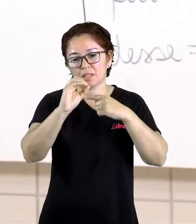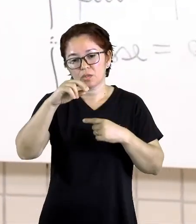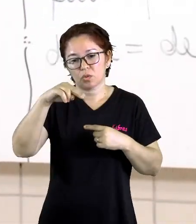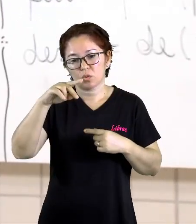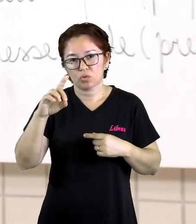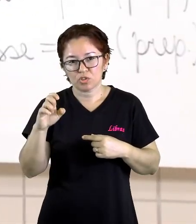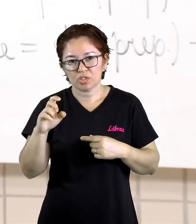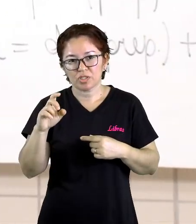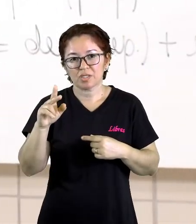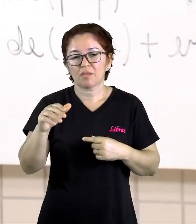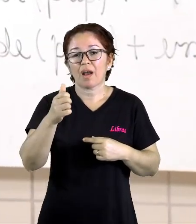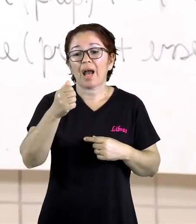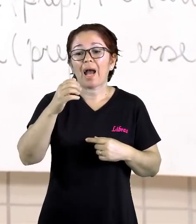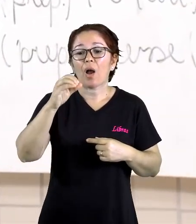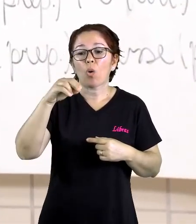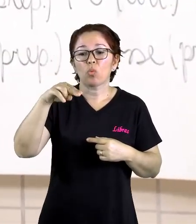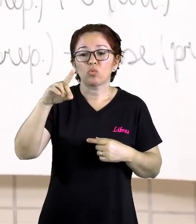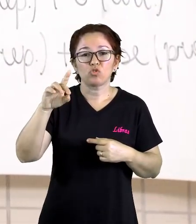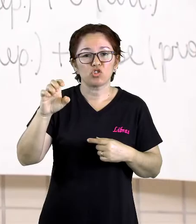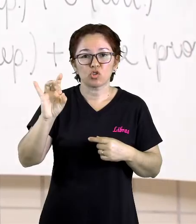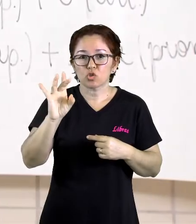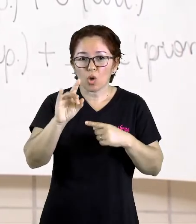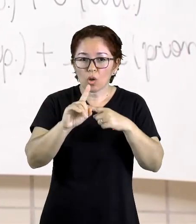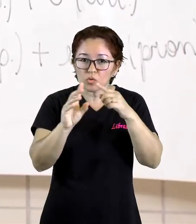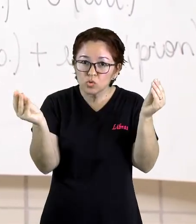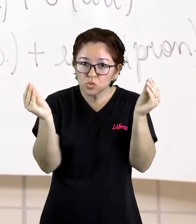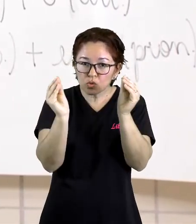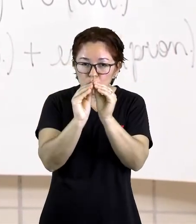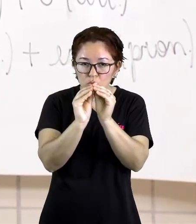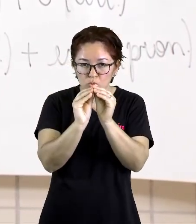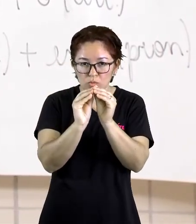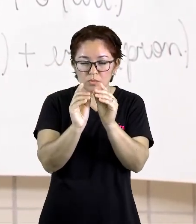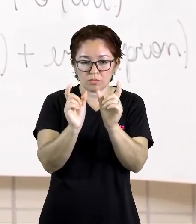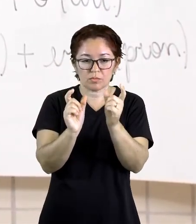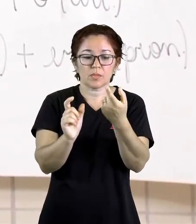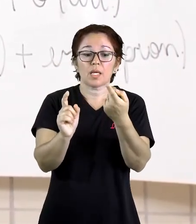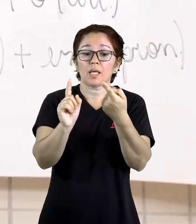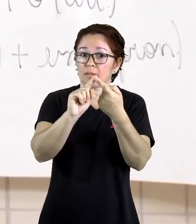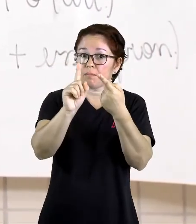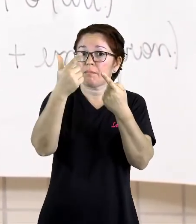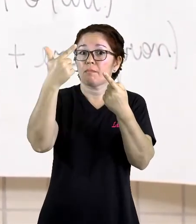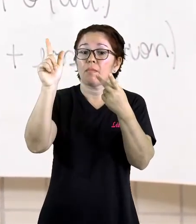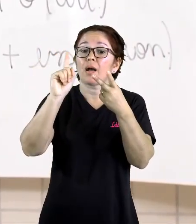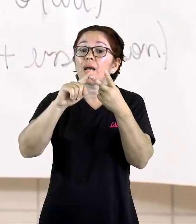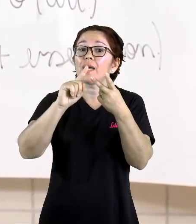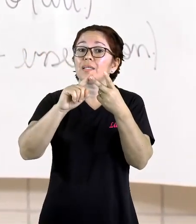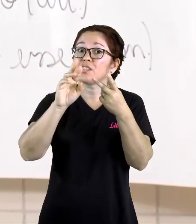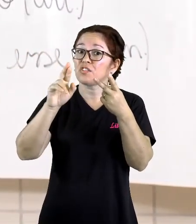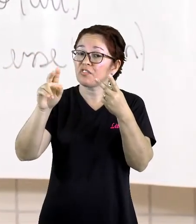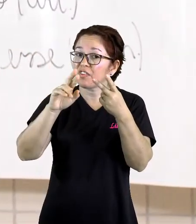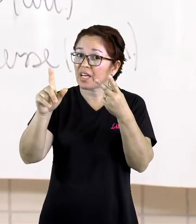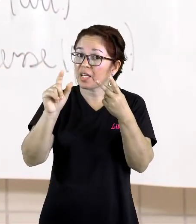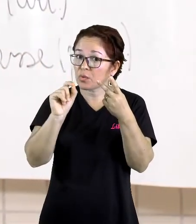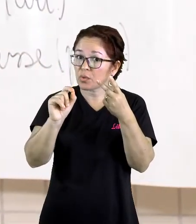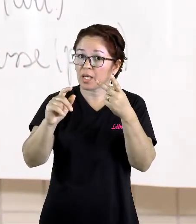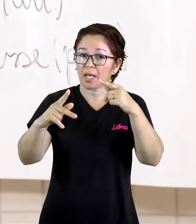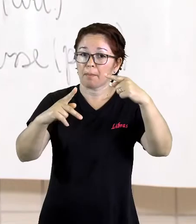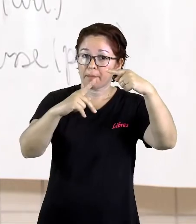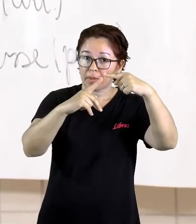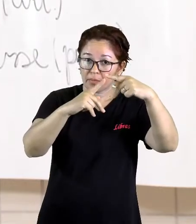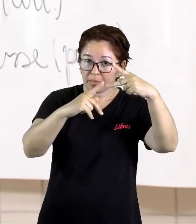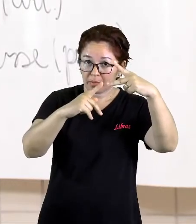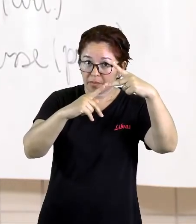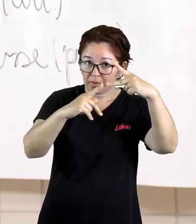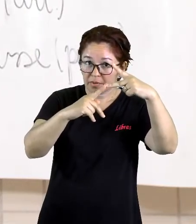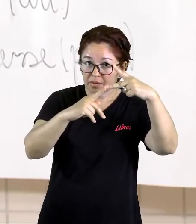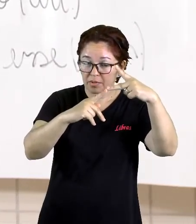a contração, para formar a preposição, vai haver a perda de som. Do é de mais o. Observa que